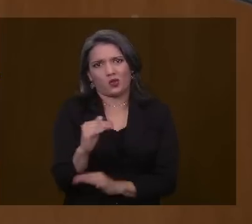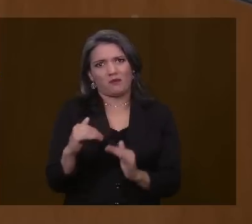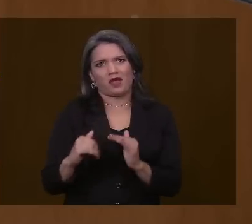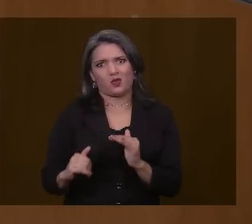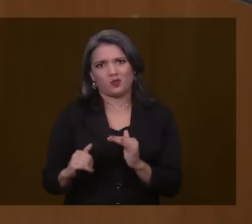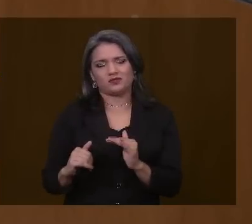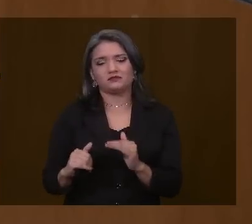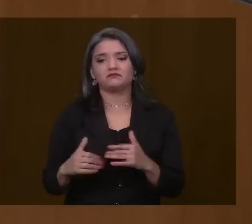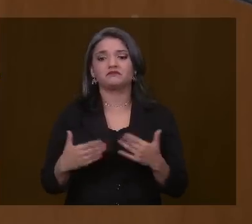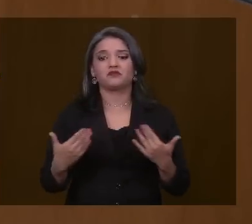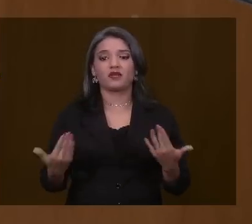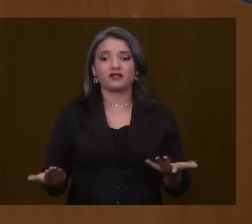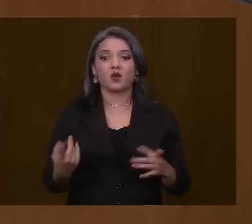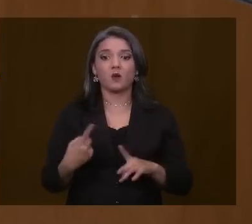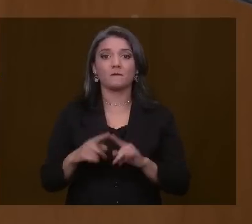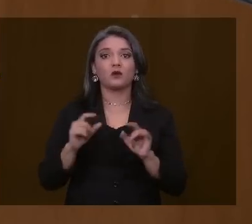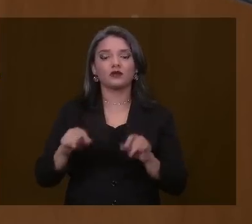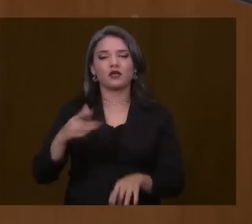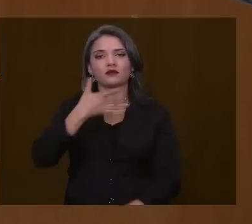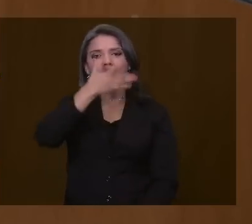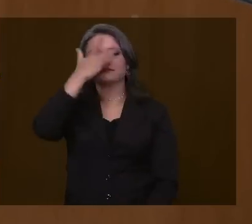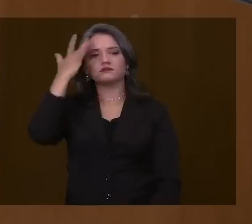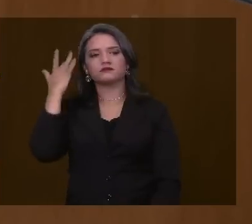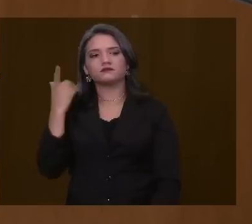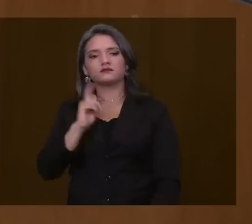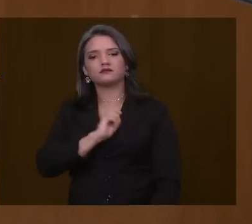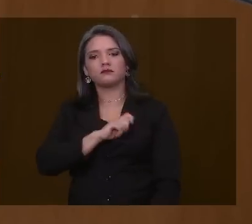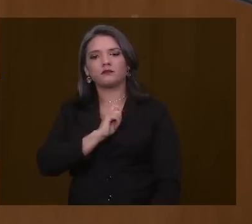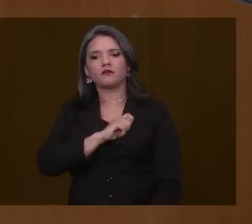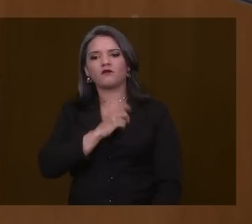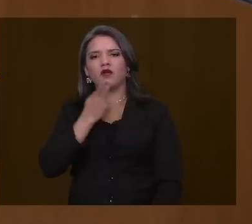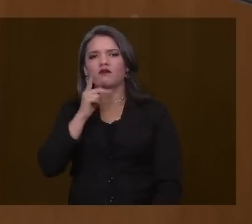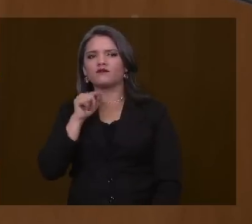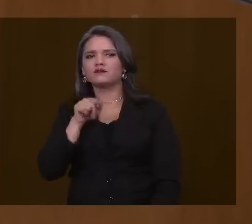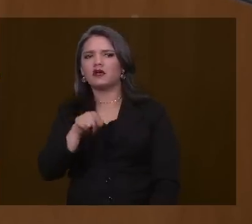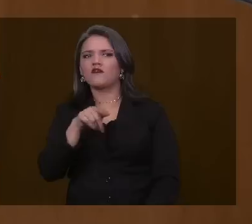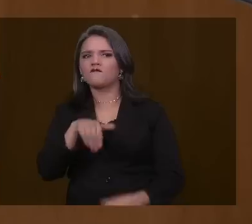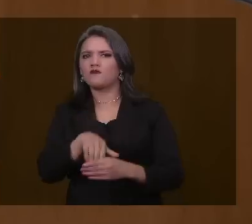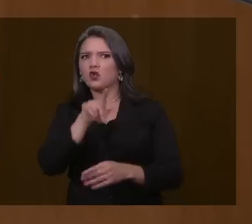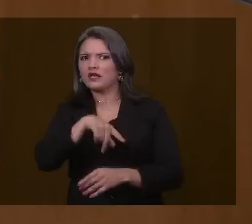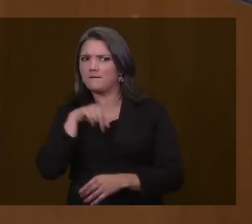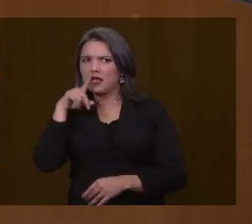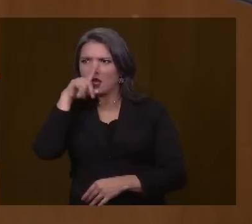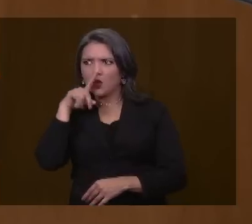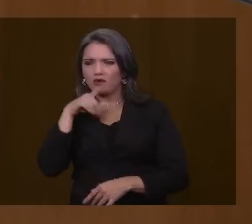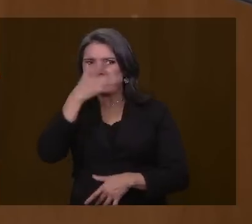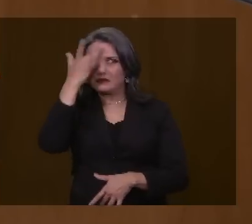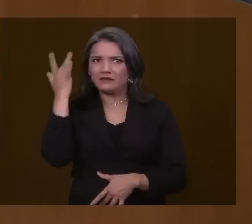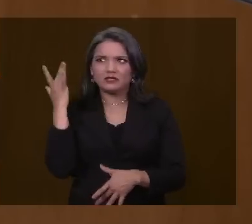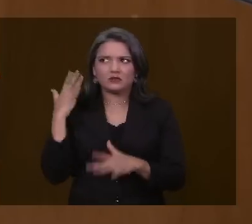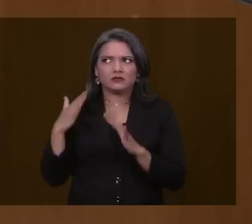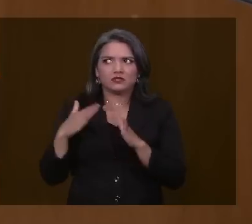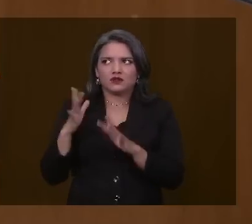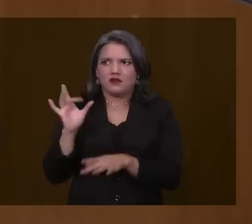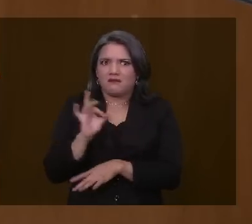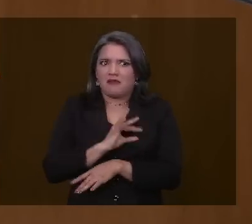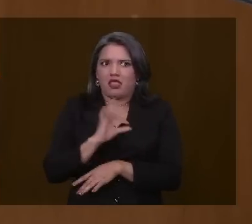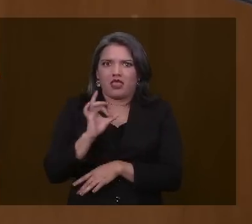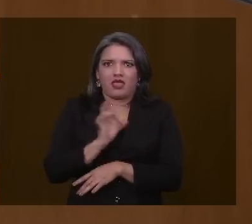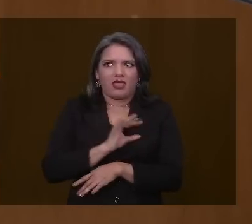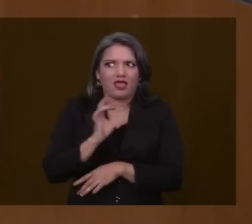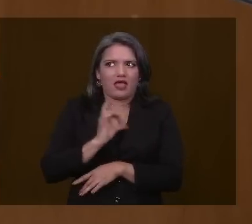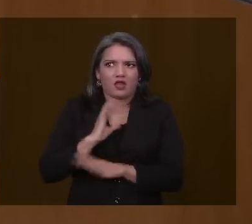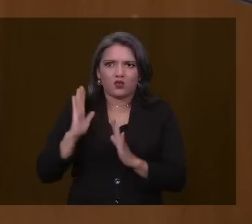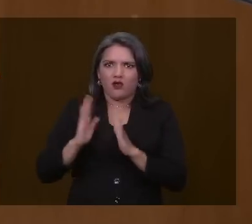Os capangas dos candidatos faziam com que votar fosse algo perigoso. Quem tinha juízo ficava